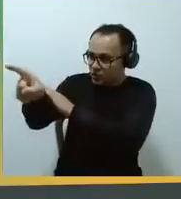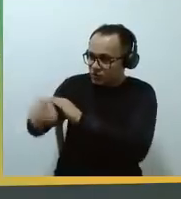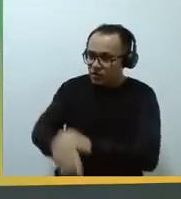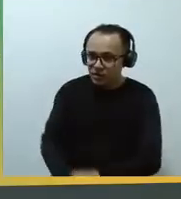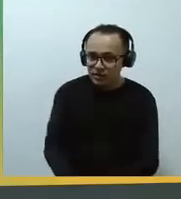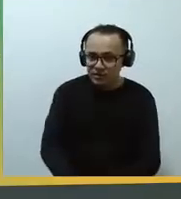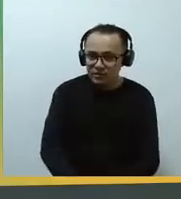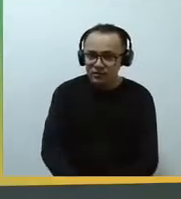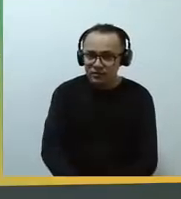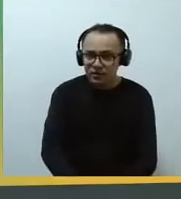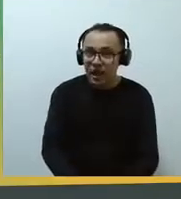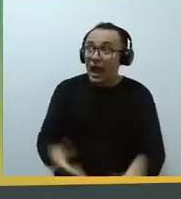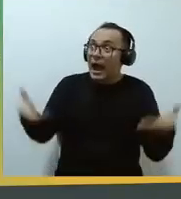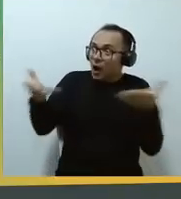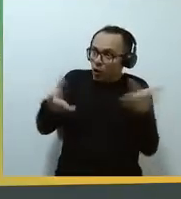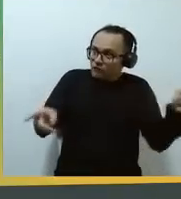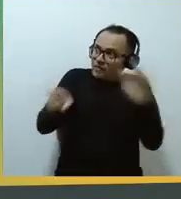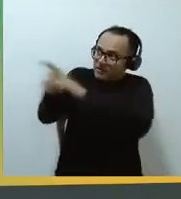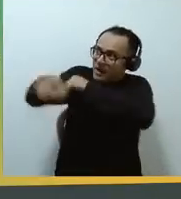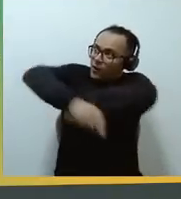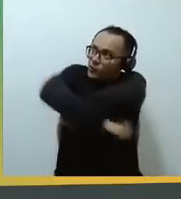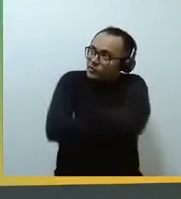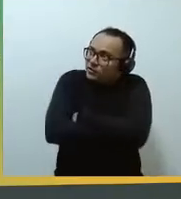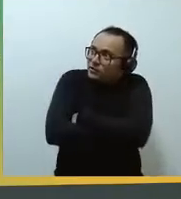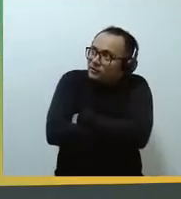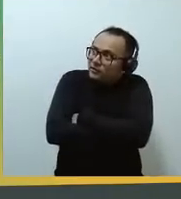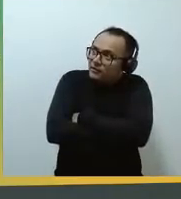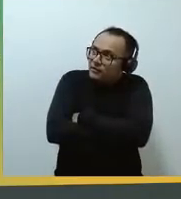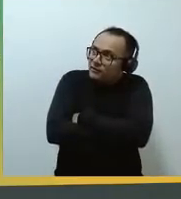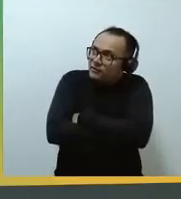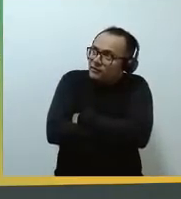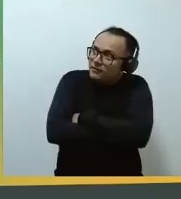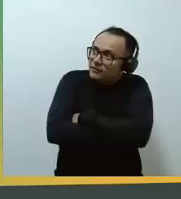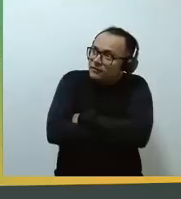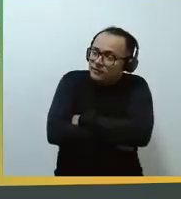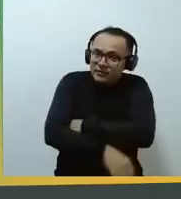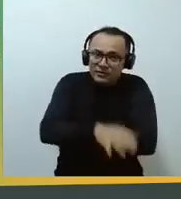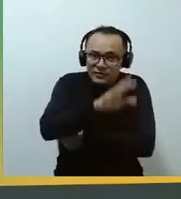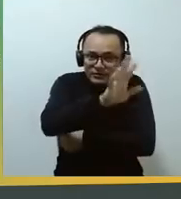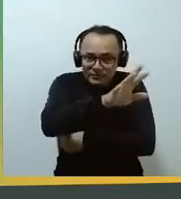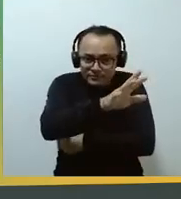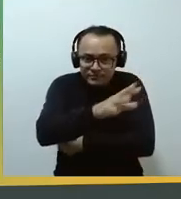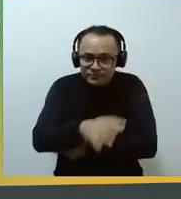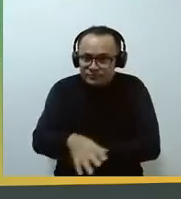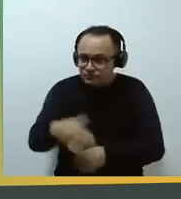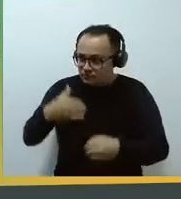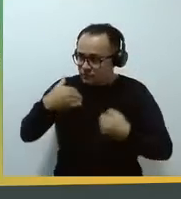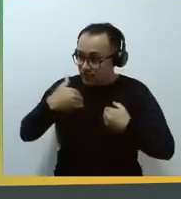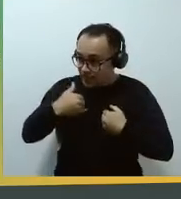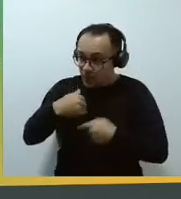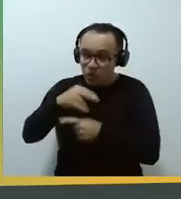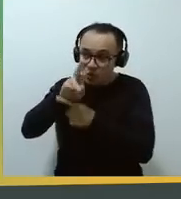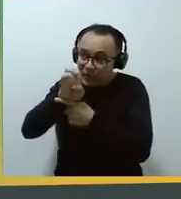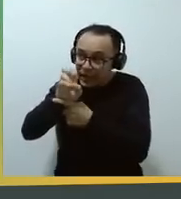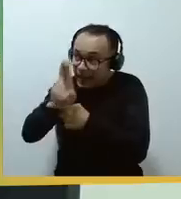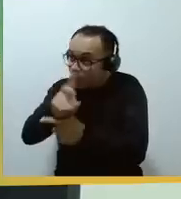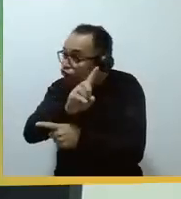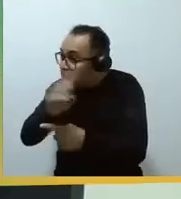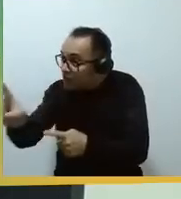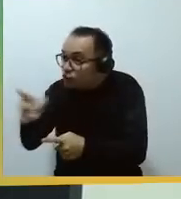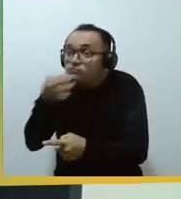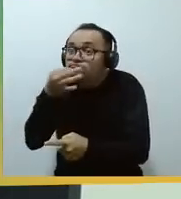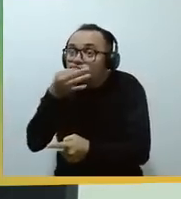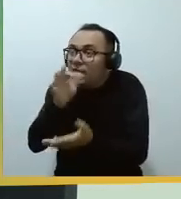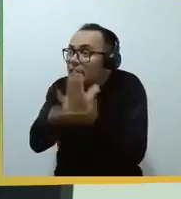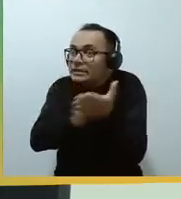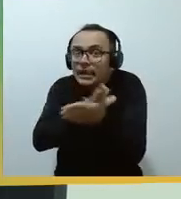fazer pergunta? Não, eu não sou. Só pedir a sua intervenção. Eu não sou réu, não fui citado, não tenho nada a